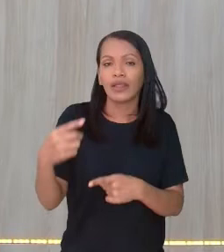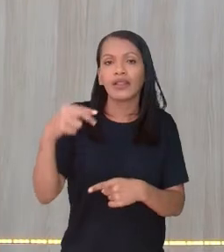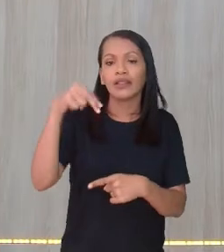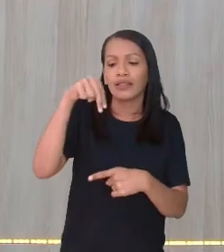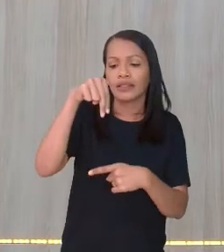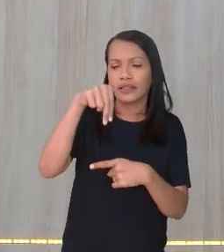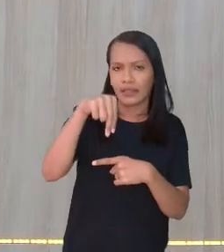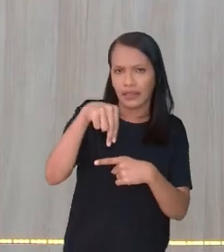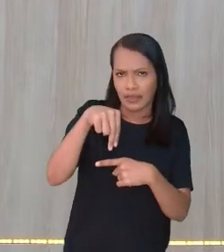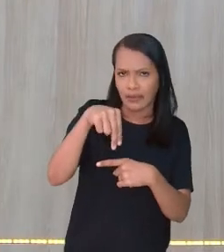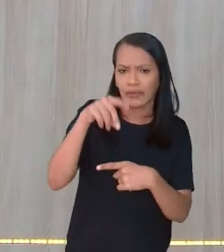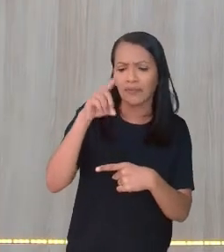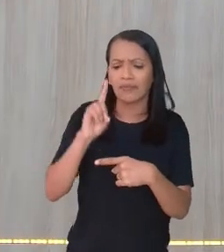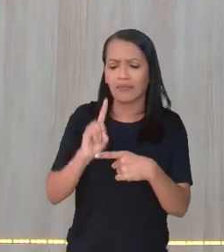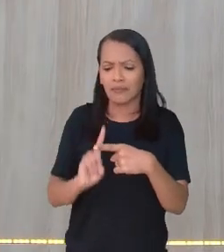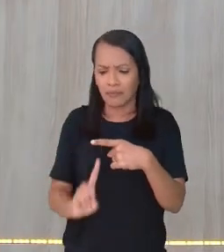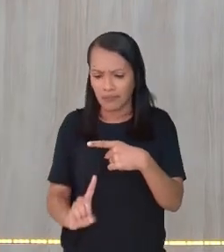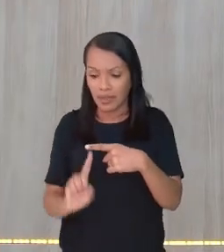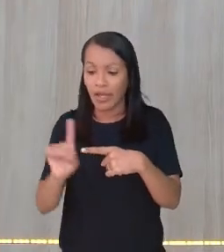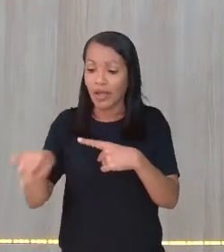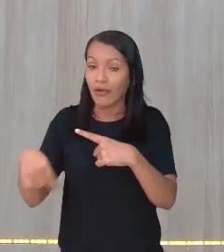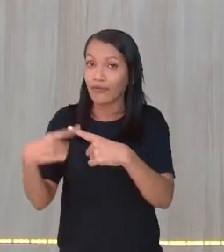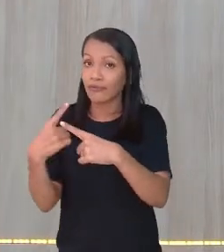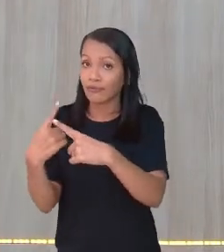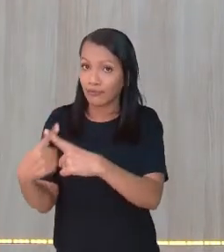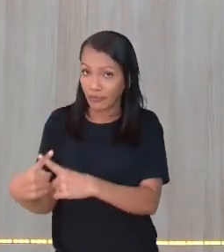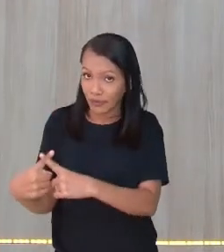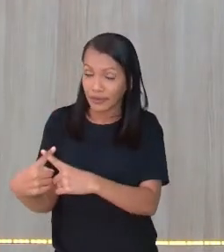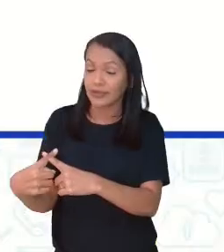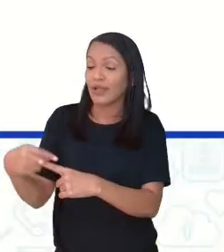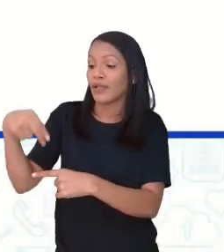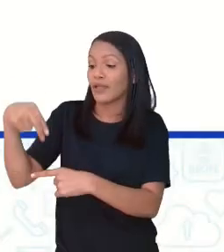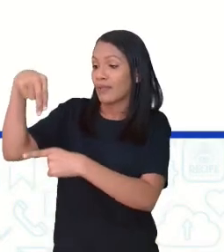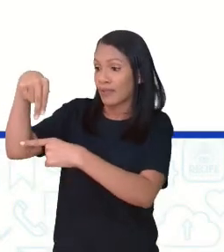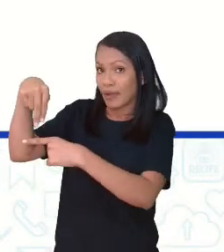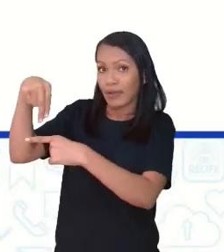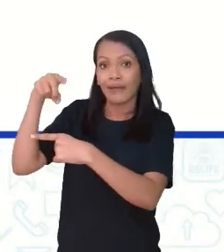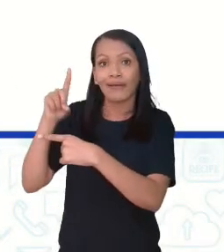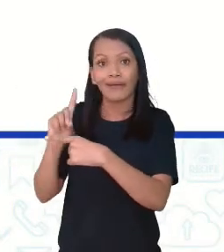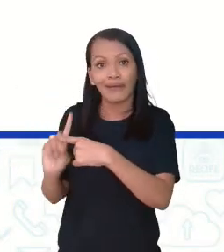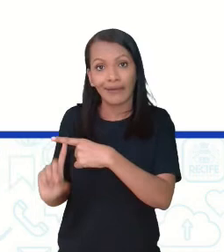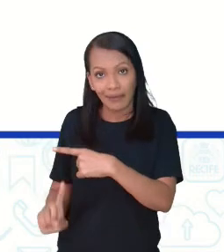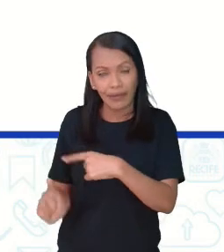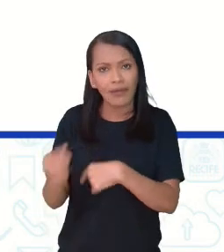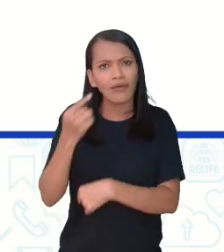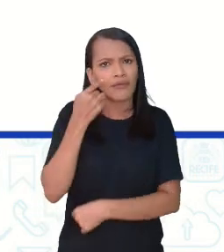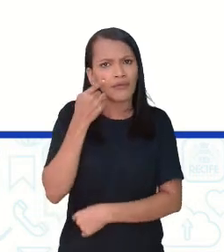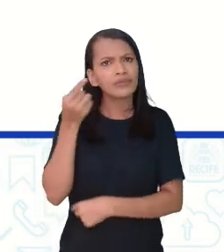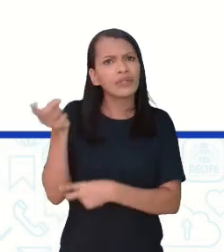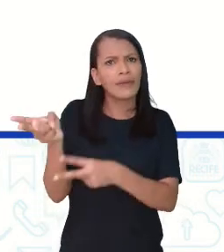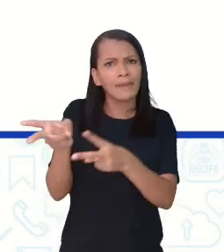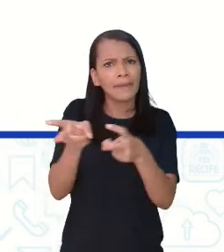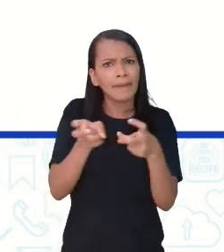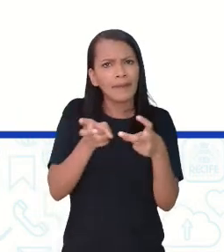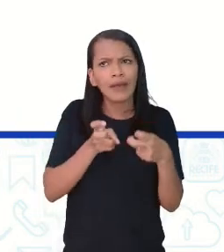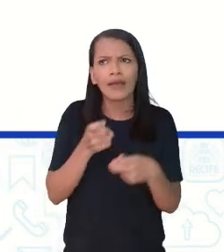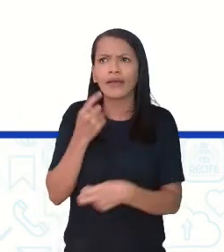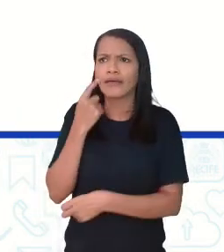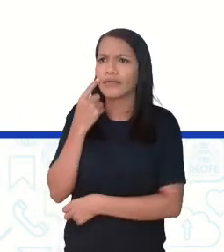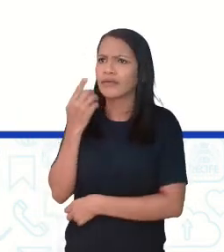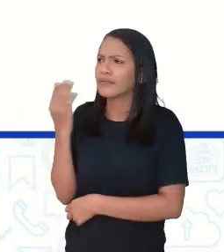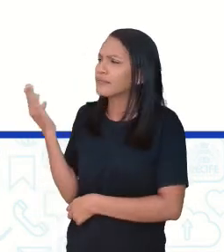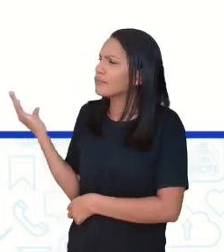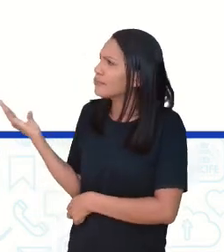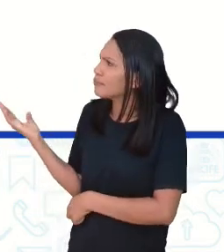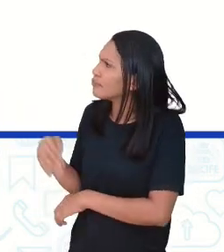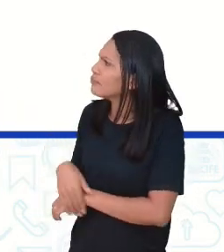pelo mesmo valorzinho, tá? Então pode notar que eu coloquei aqui uma pilha, né? E essa pilha aqui eu